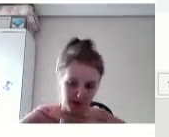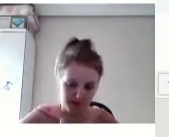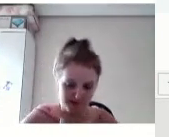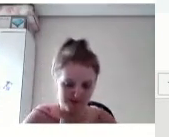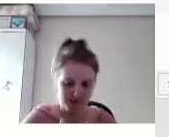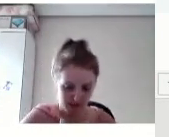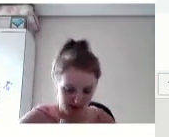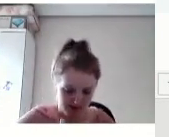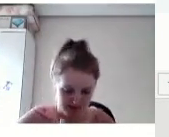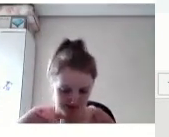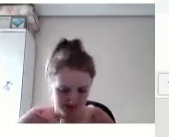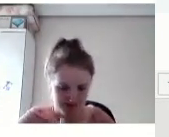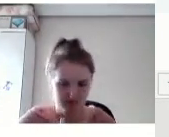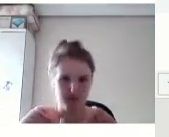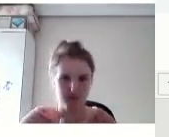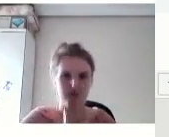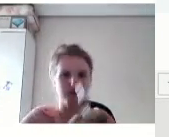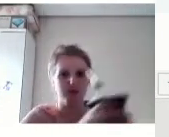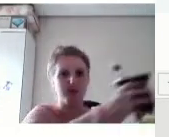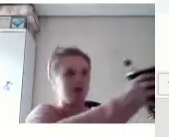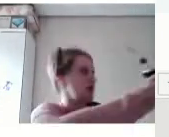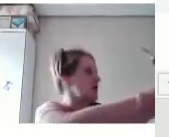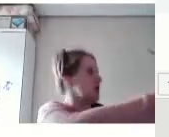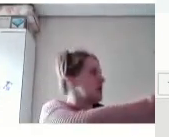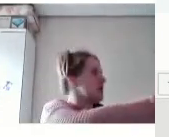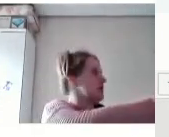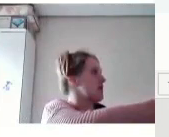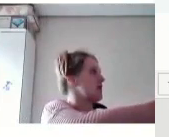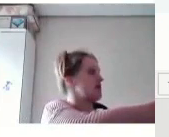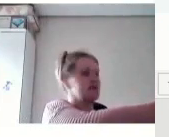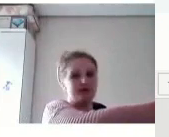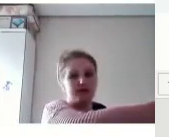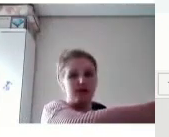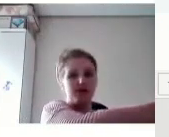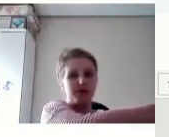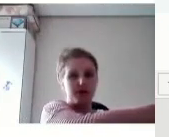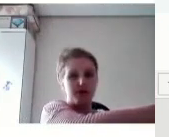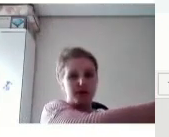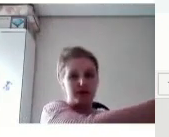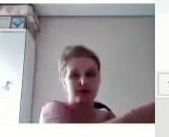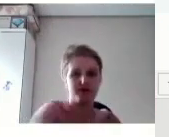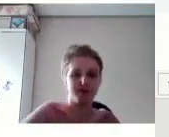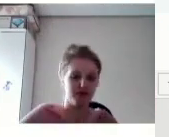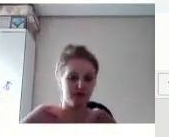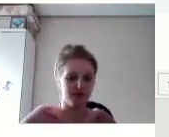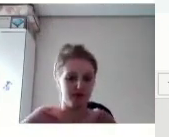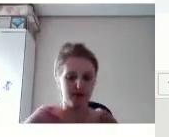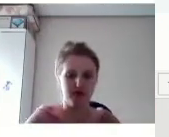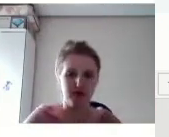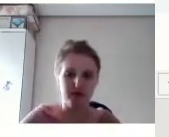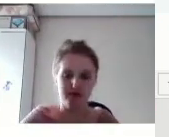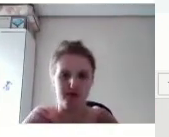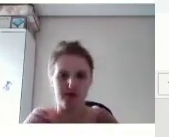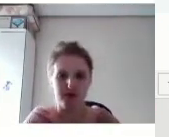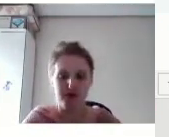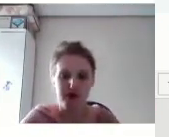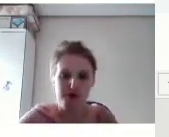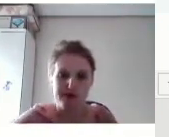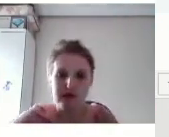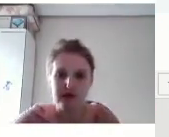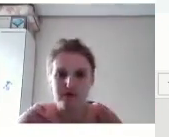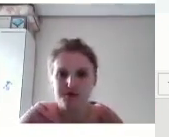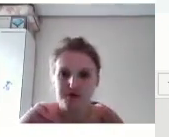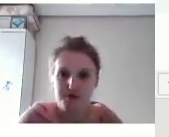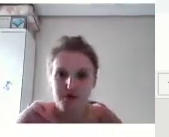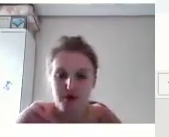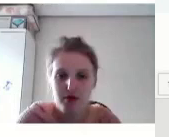psi, certo? Lembrando, como eu já fiz essa continha, né, a integração de volume do gradiente desse produto vai ser zero,